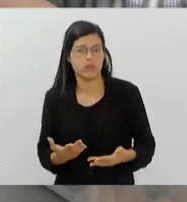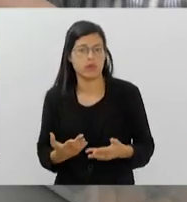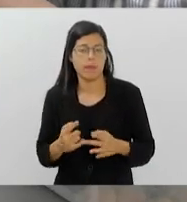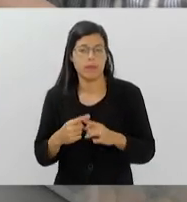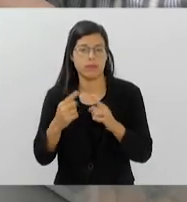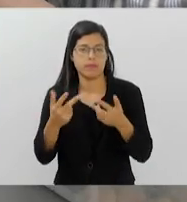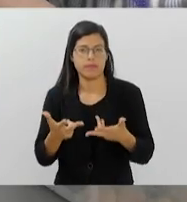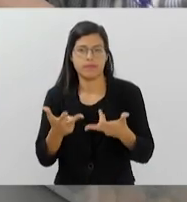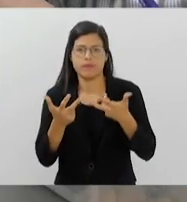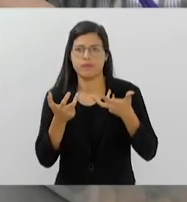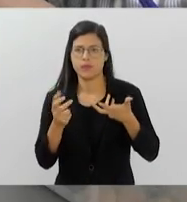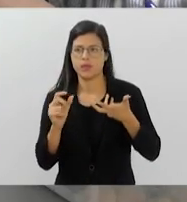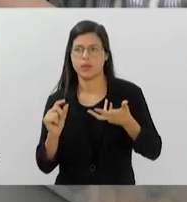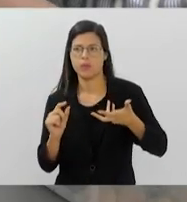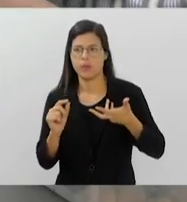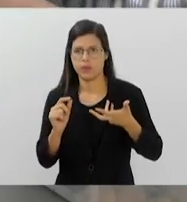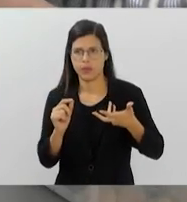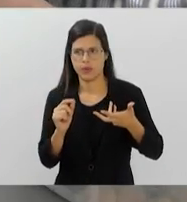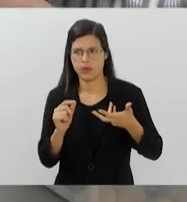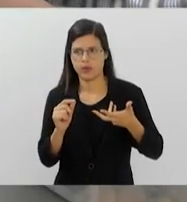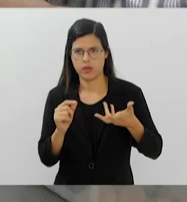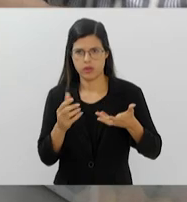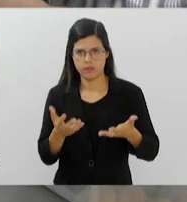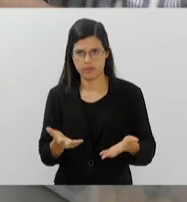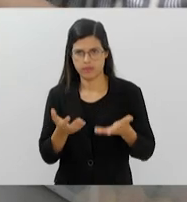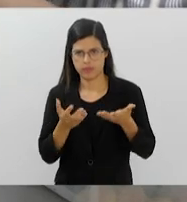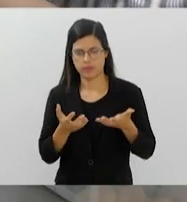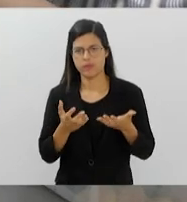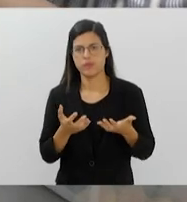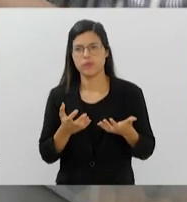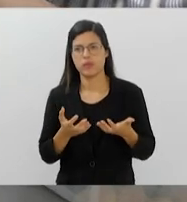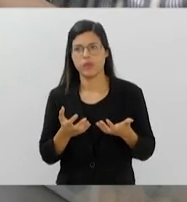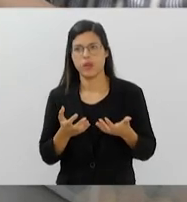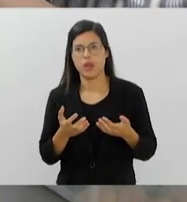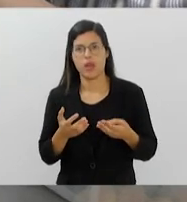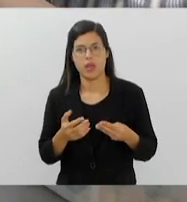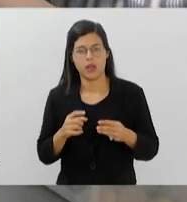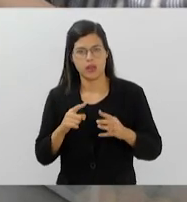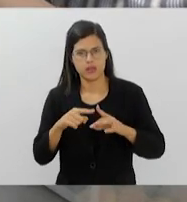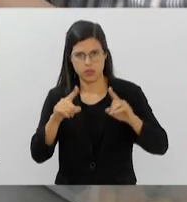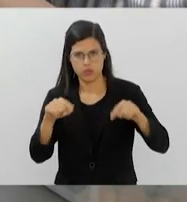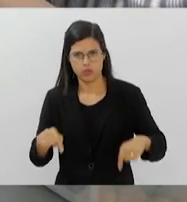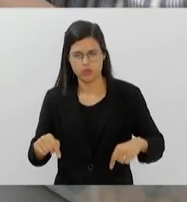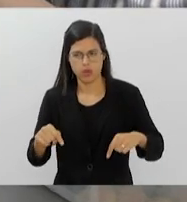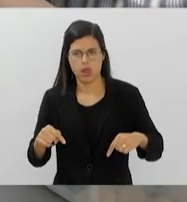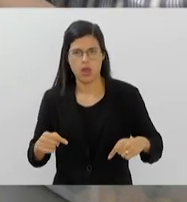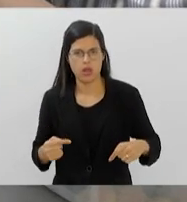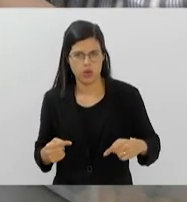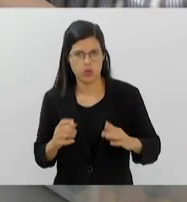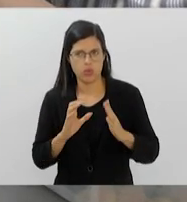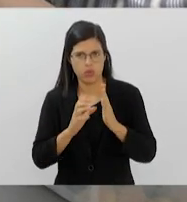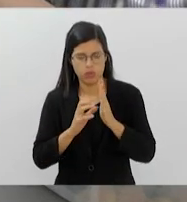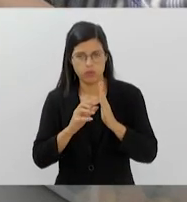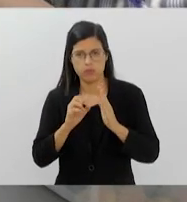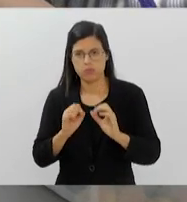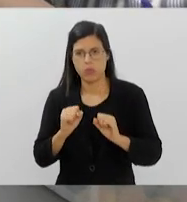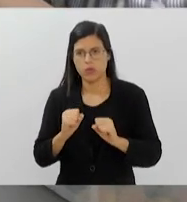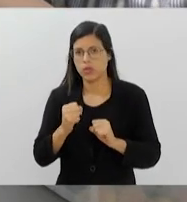ele pretende que esses servidores possam atuar até